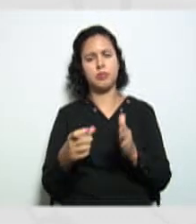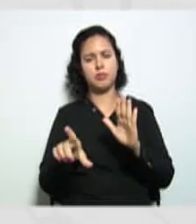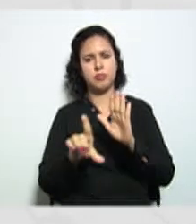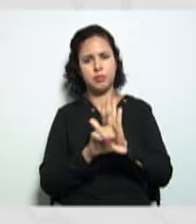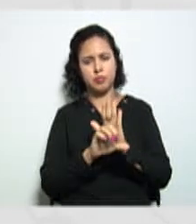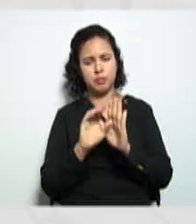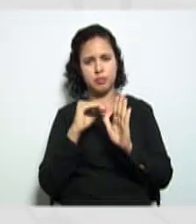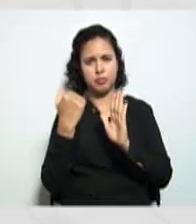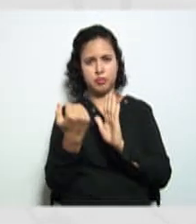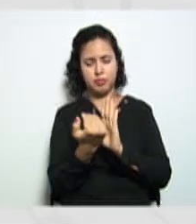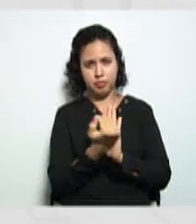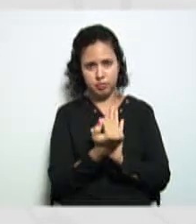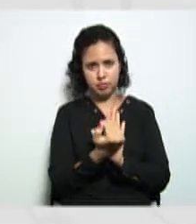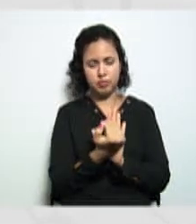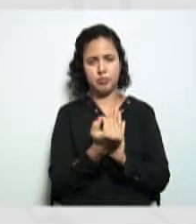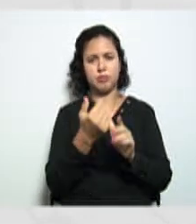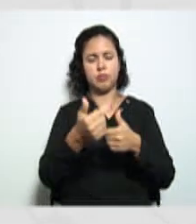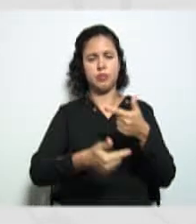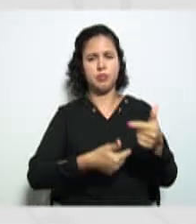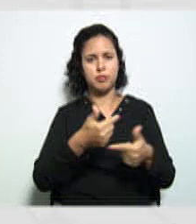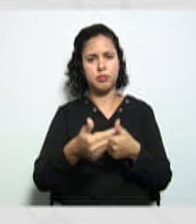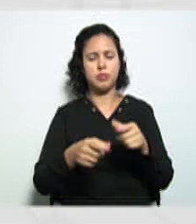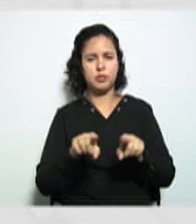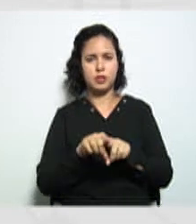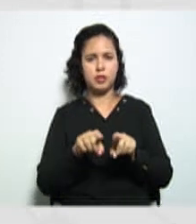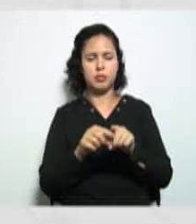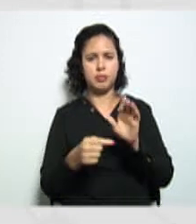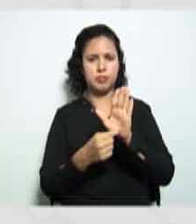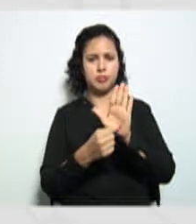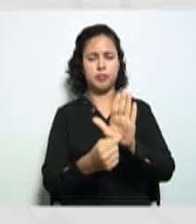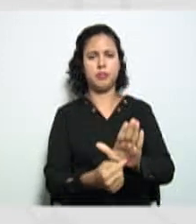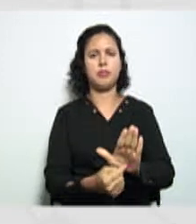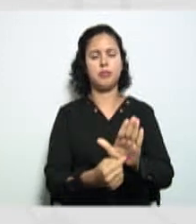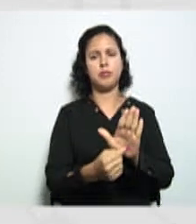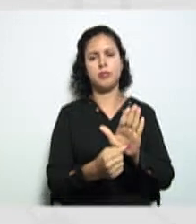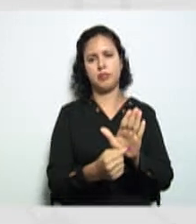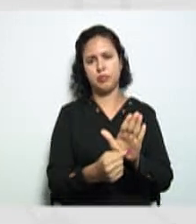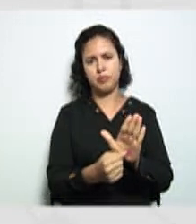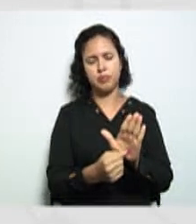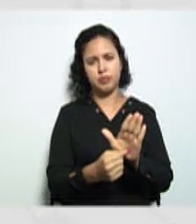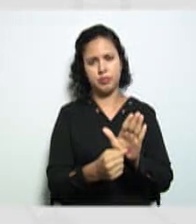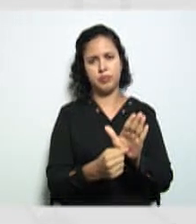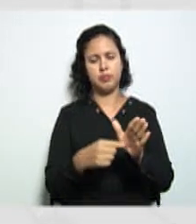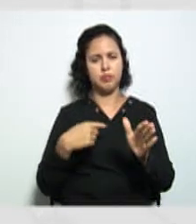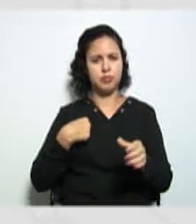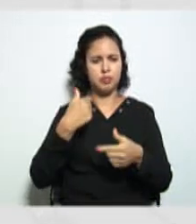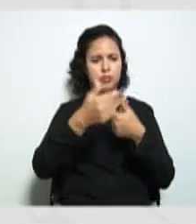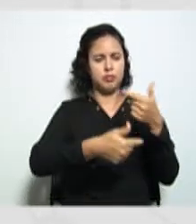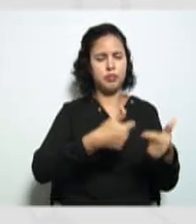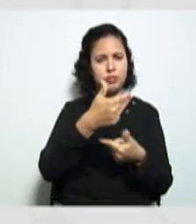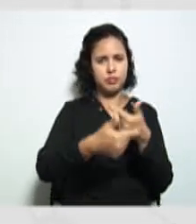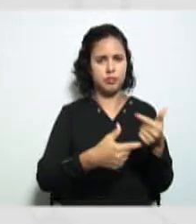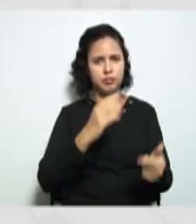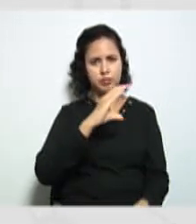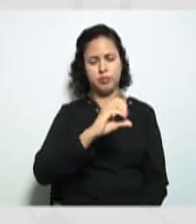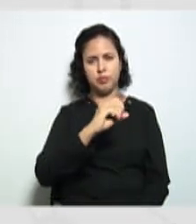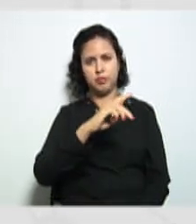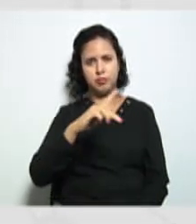legislação trabalhista. Prestar assistência e serviços em cooperativas, são algumas